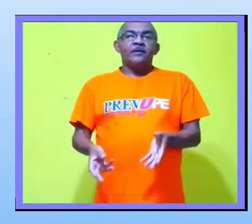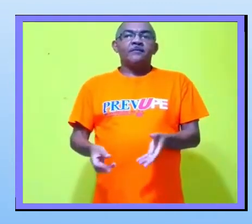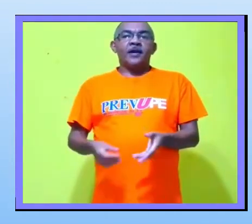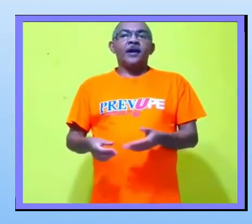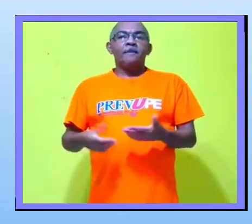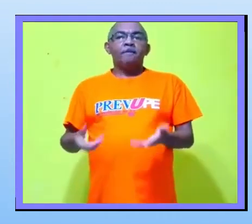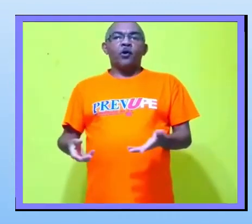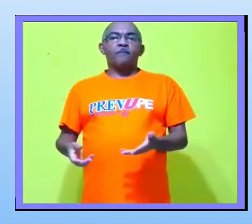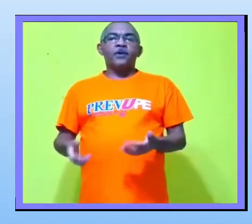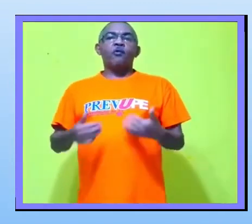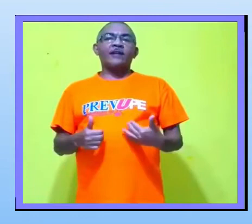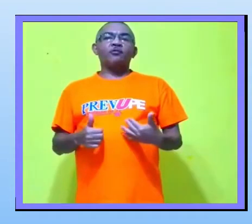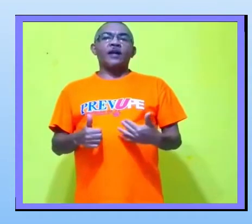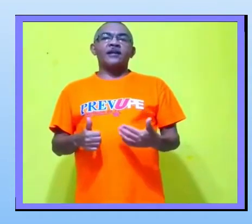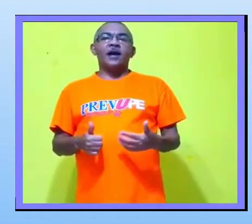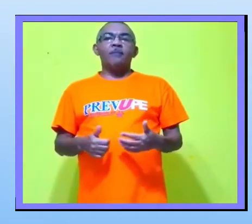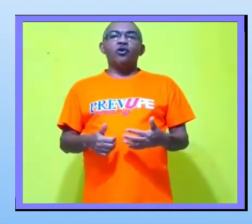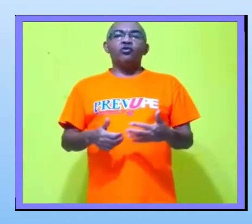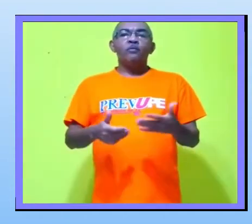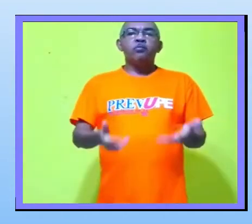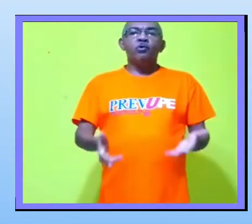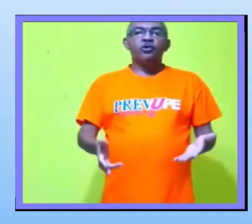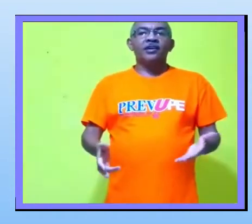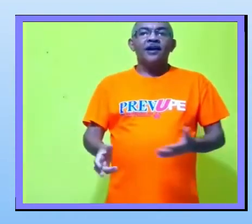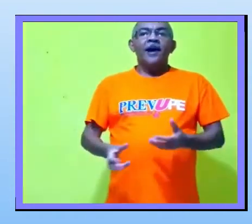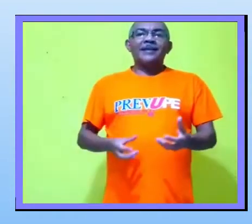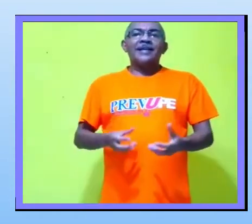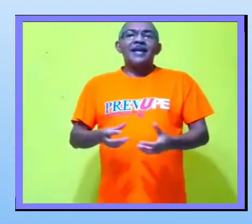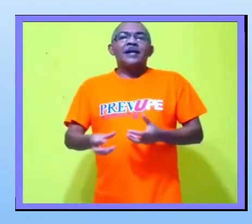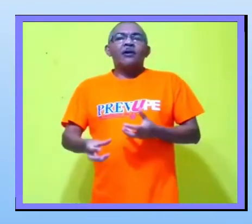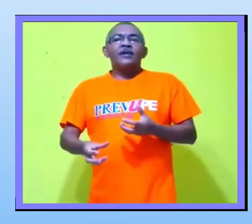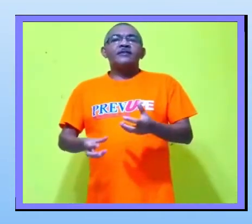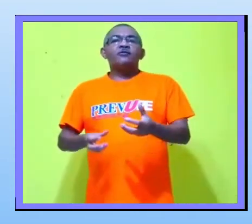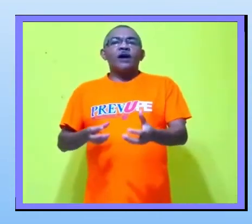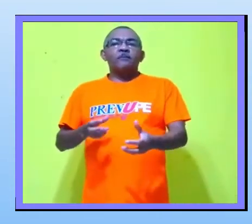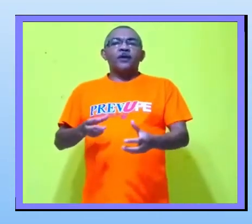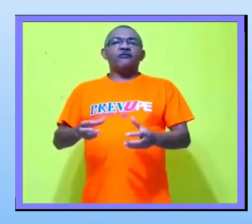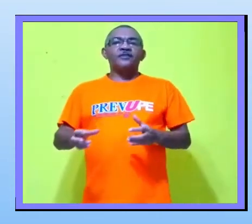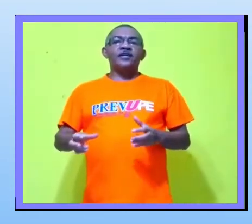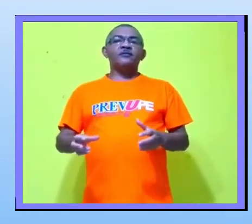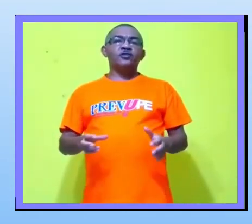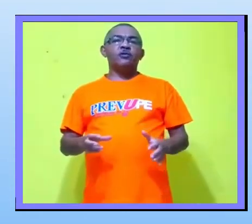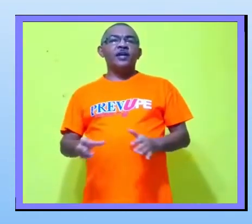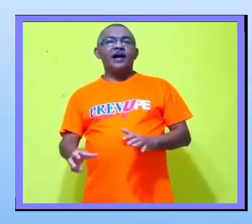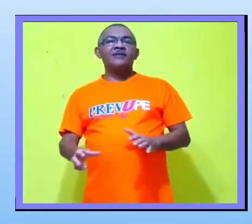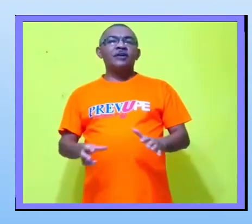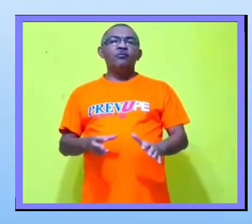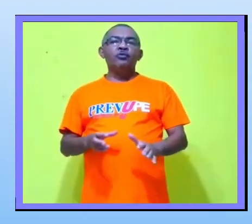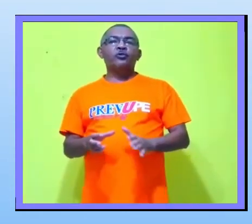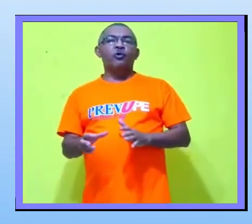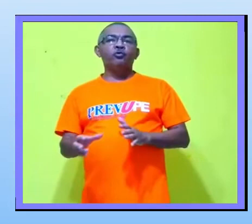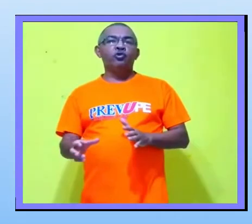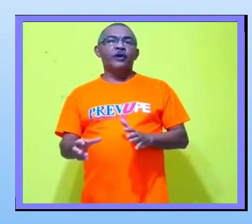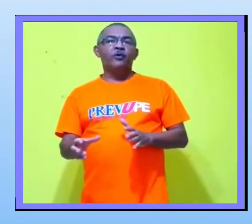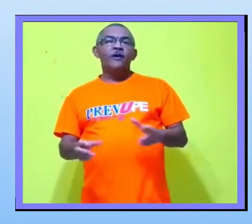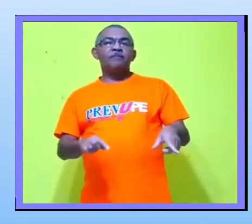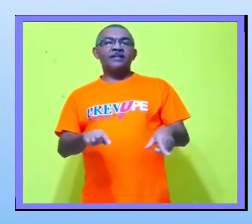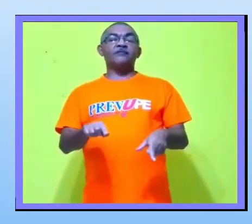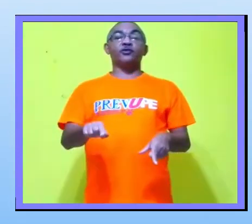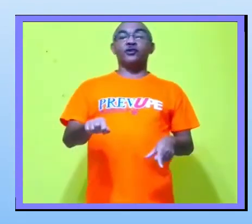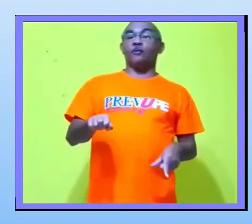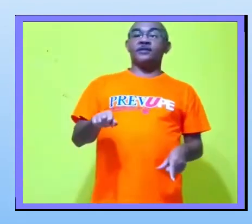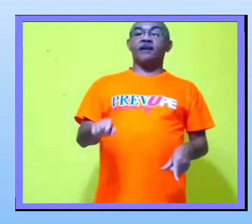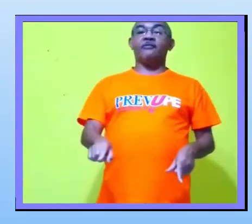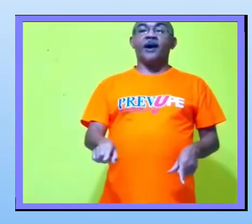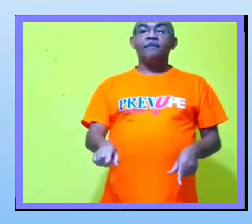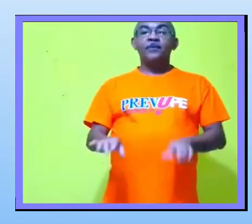prop, né? Prop. 4 átomos de carbono, but. Até então, esses 4 prefixos, eles não têm uma ligação muito com o número. Mas